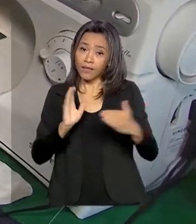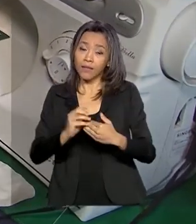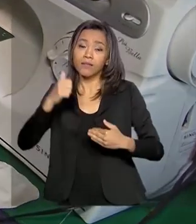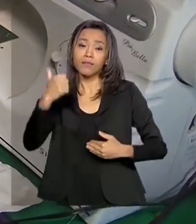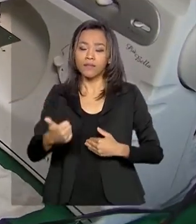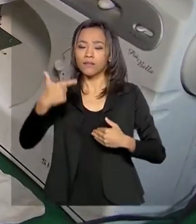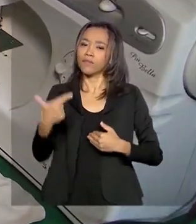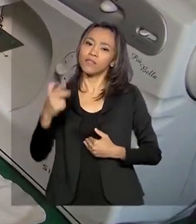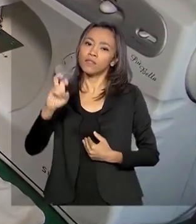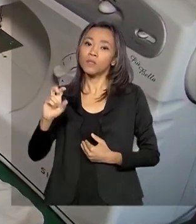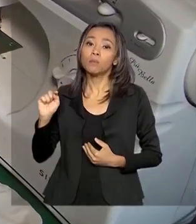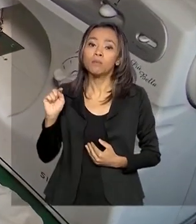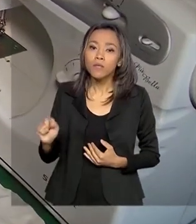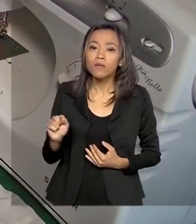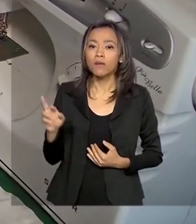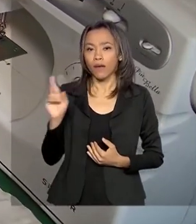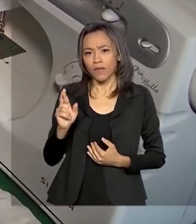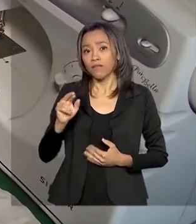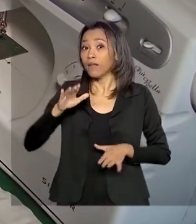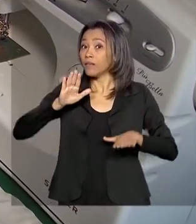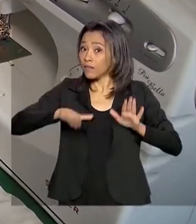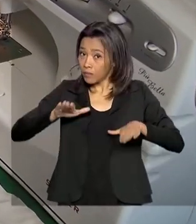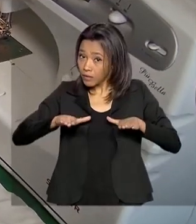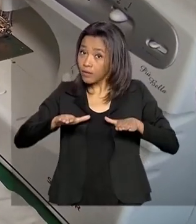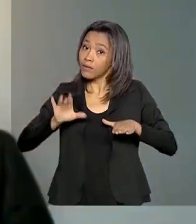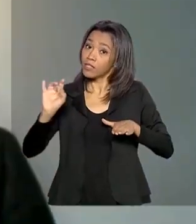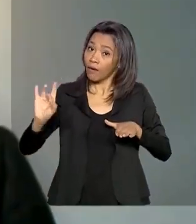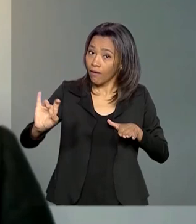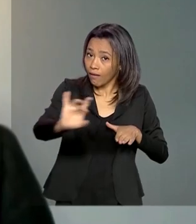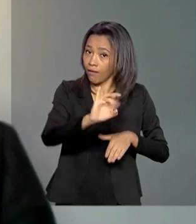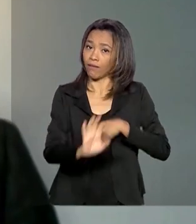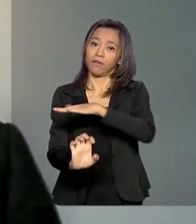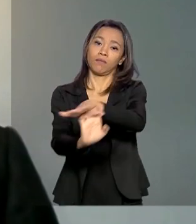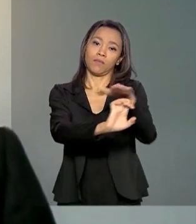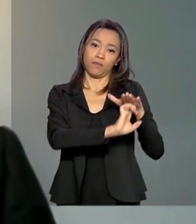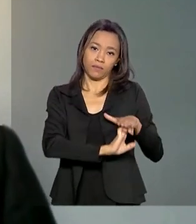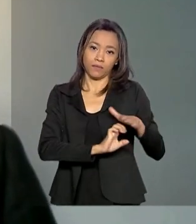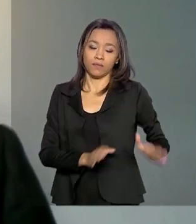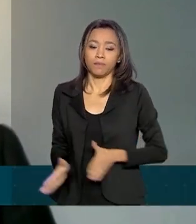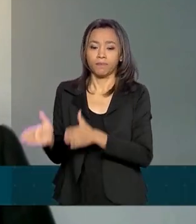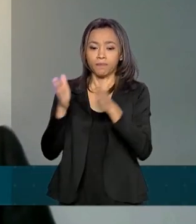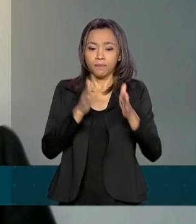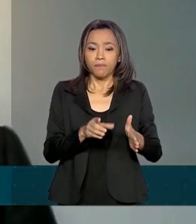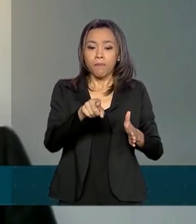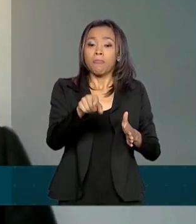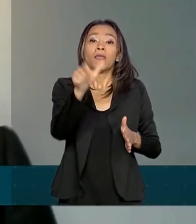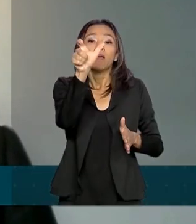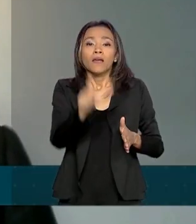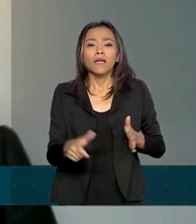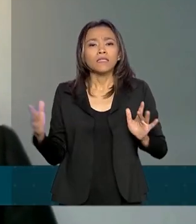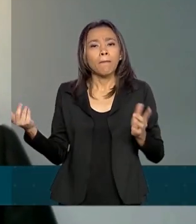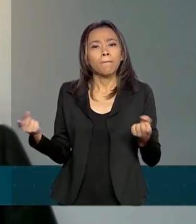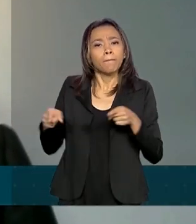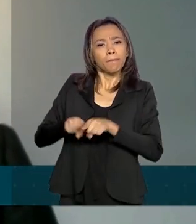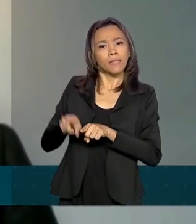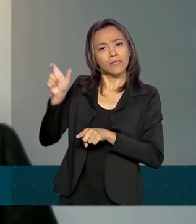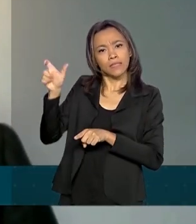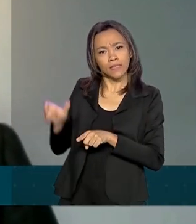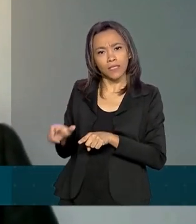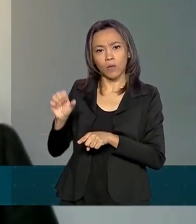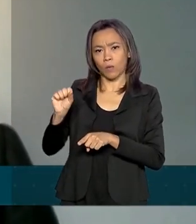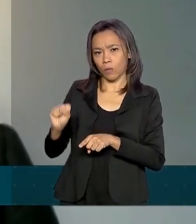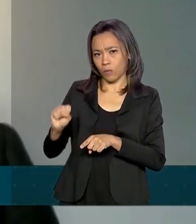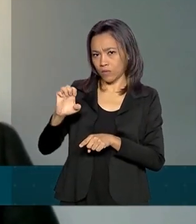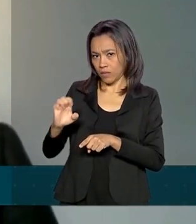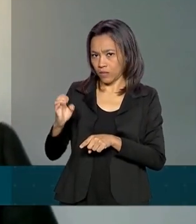.000, de acordo com o porte da empresa. Esta operação, junto com o Sebrae, é extremamente